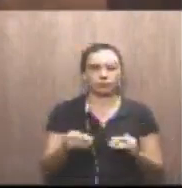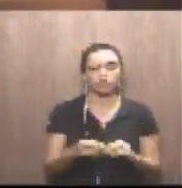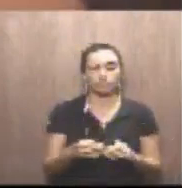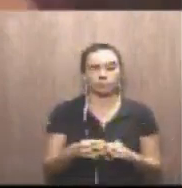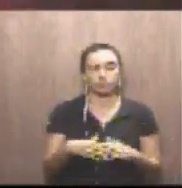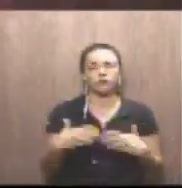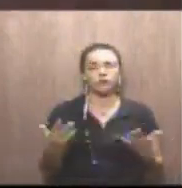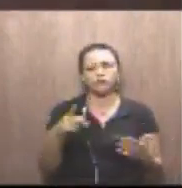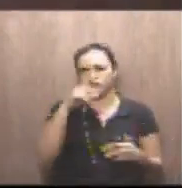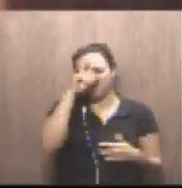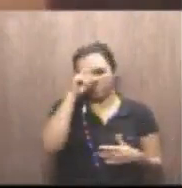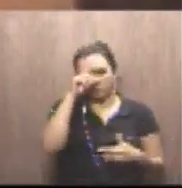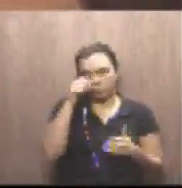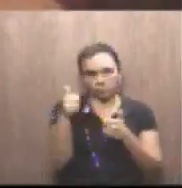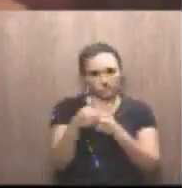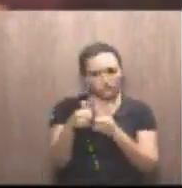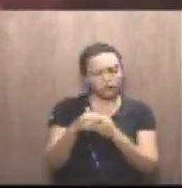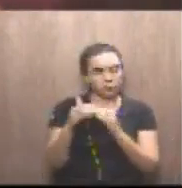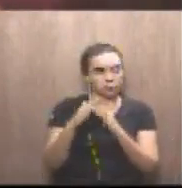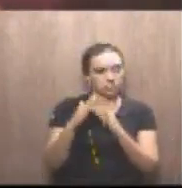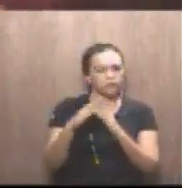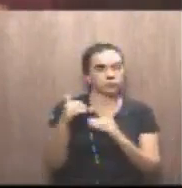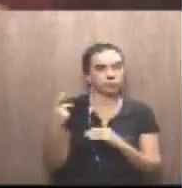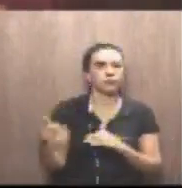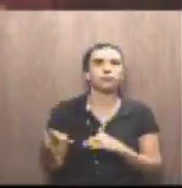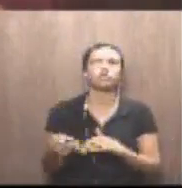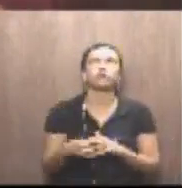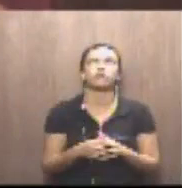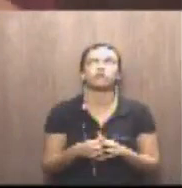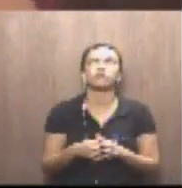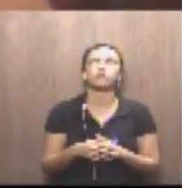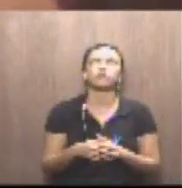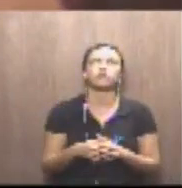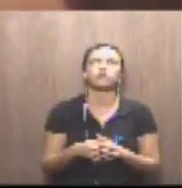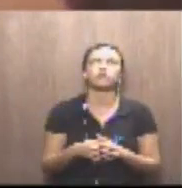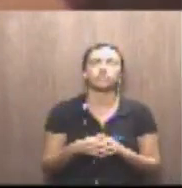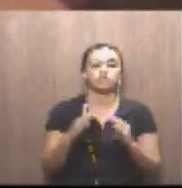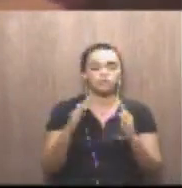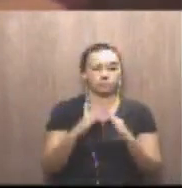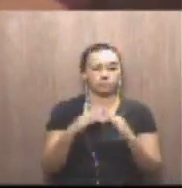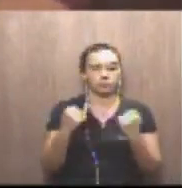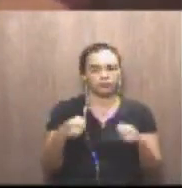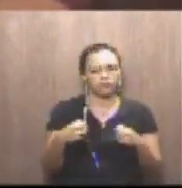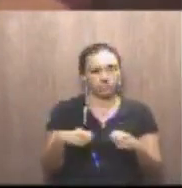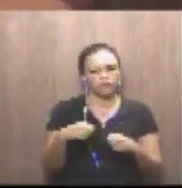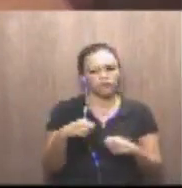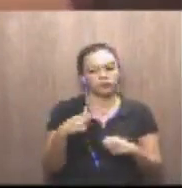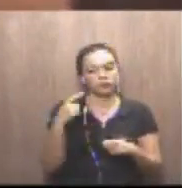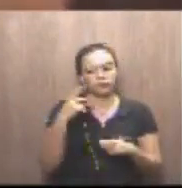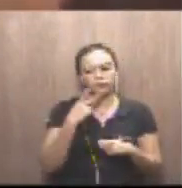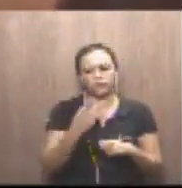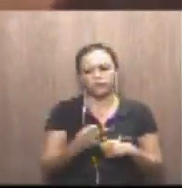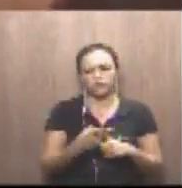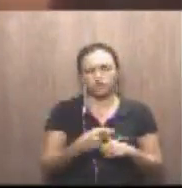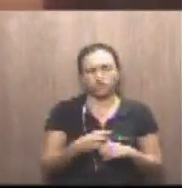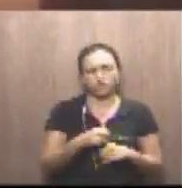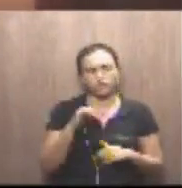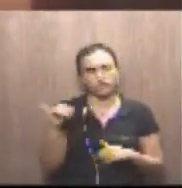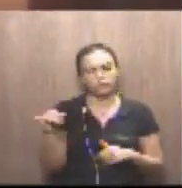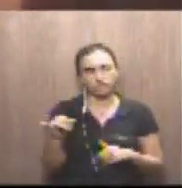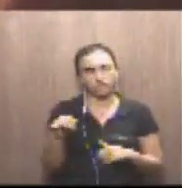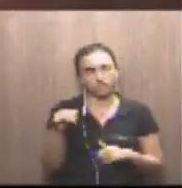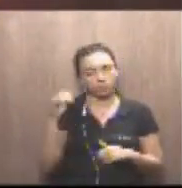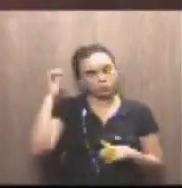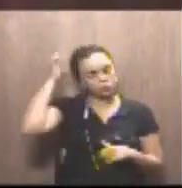e qual o hospital mais próximo da casa dessa mulher. Então, o parto domiciliar ele deve ser olhado assim. Se